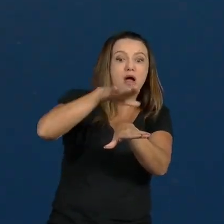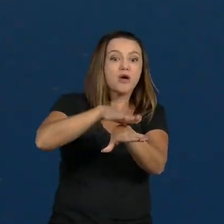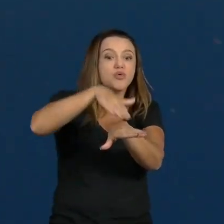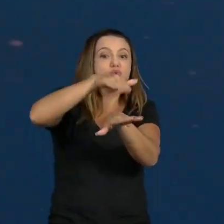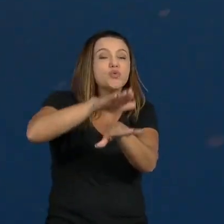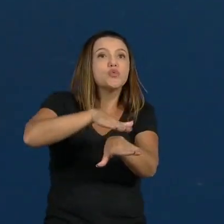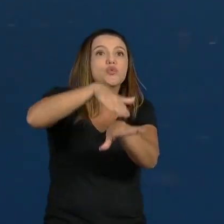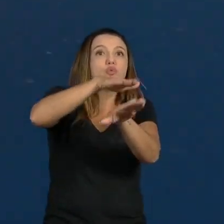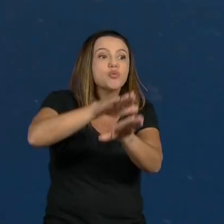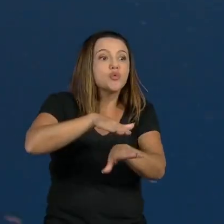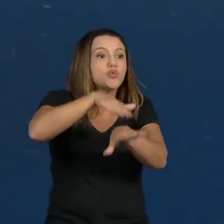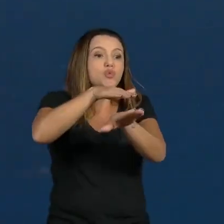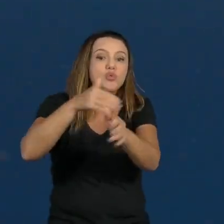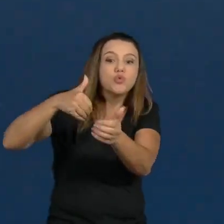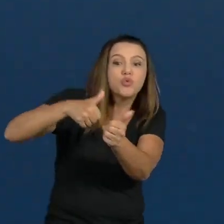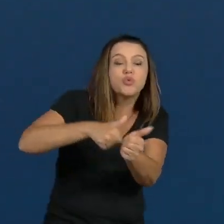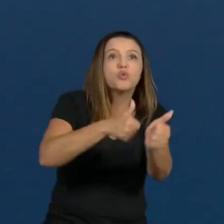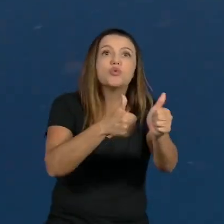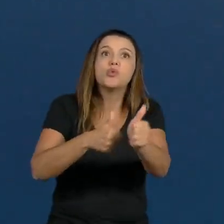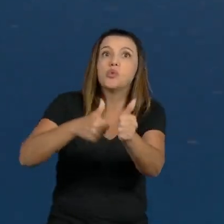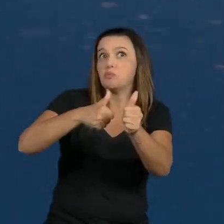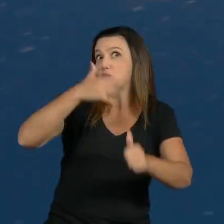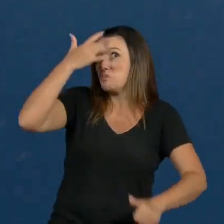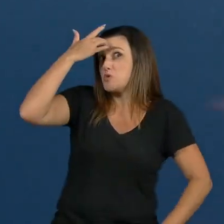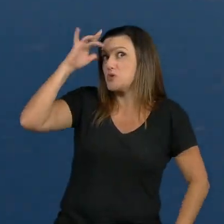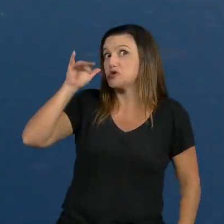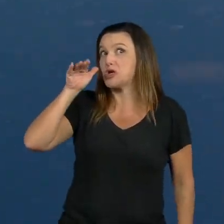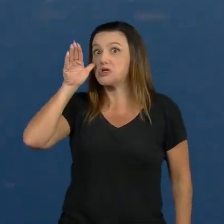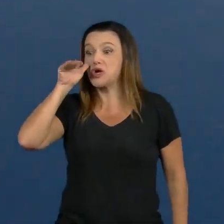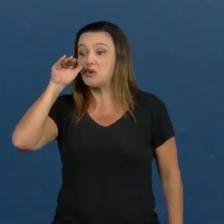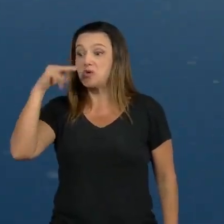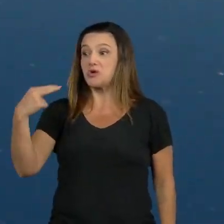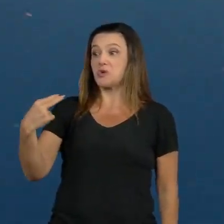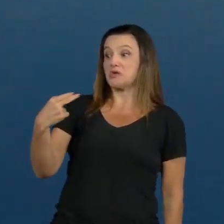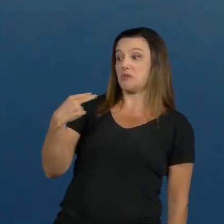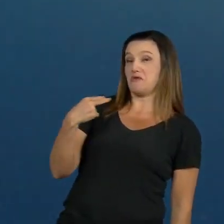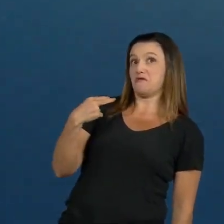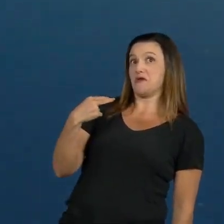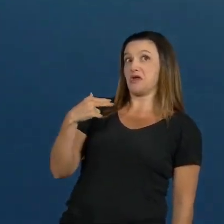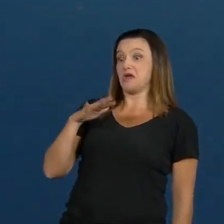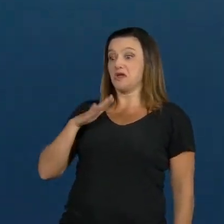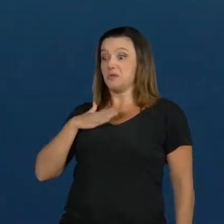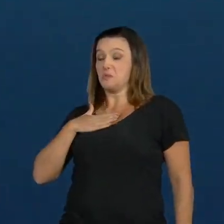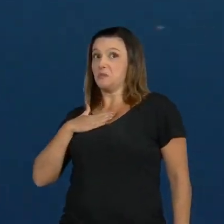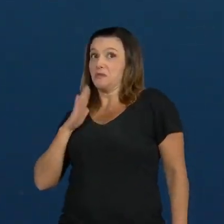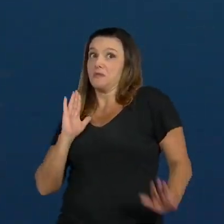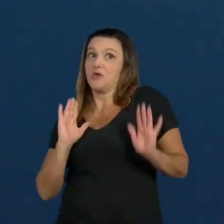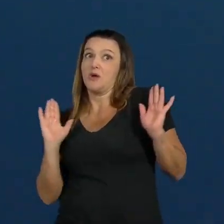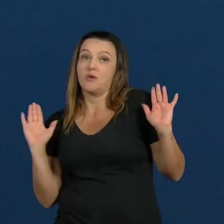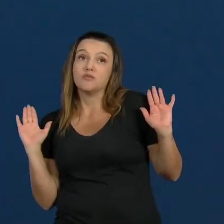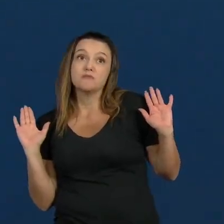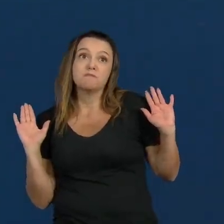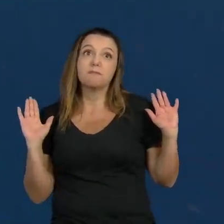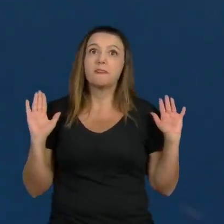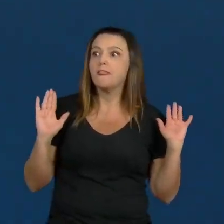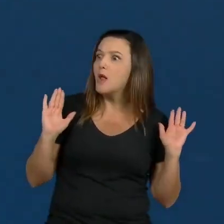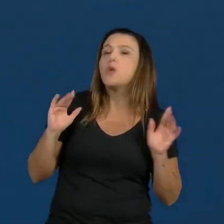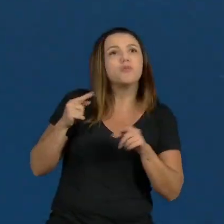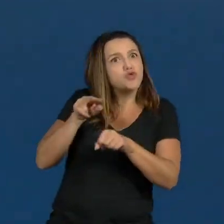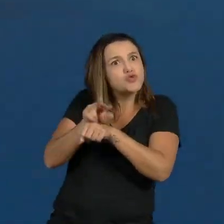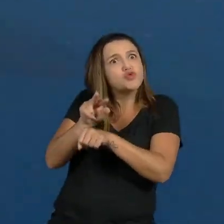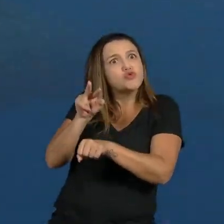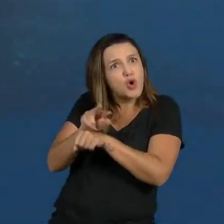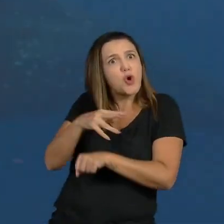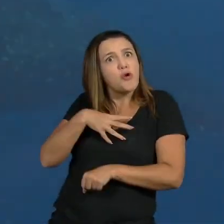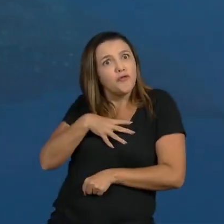tá curiosa, ou se ela tá gostando da minha presença ou não. Ela tá com o filhote e ele é vulnerável, né? E ela protege o seu filhote.